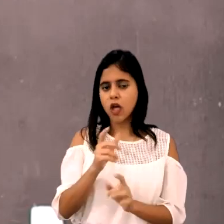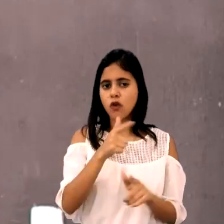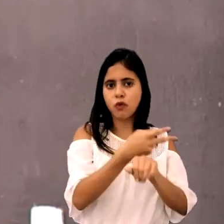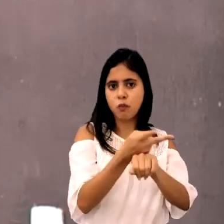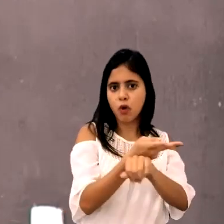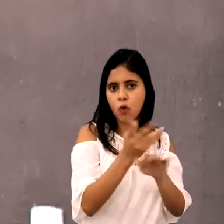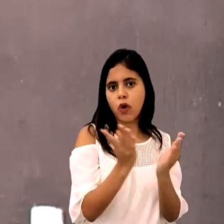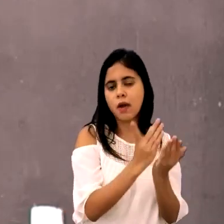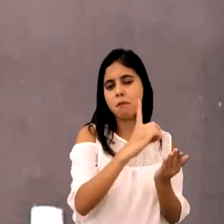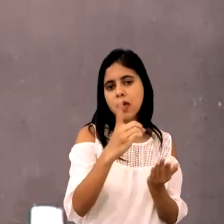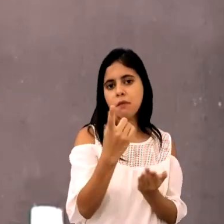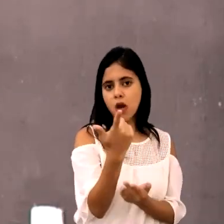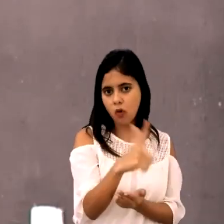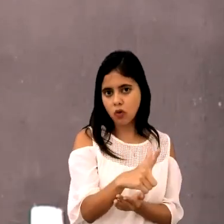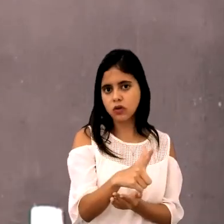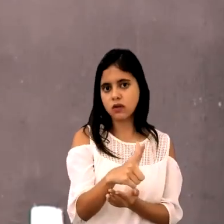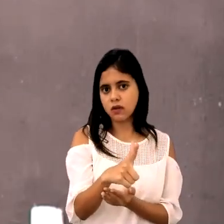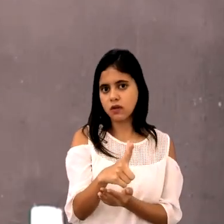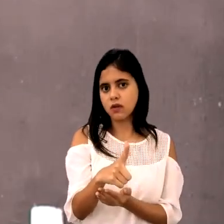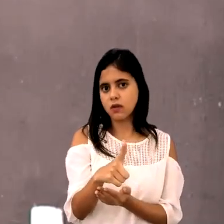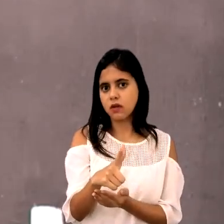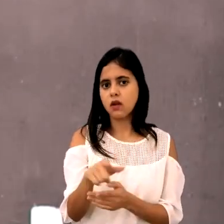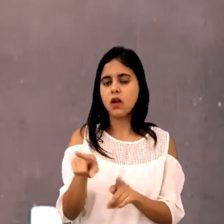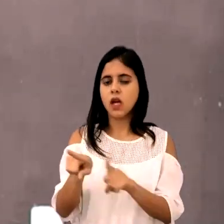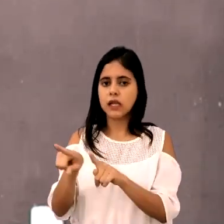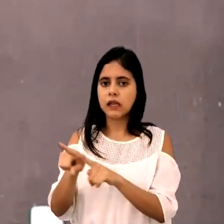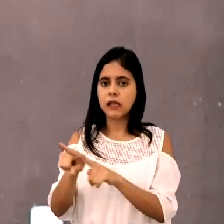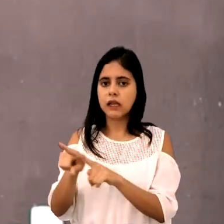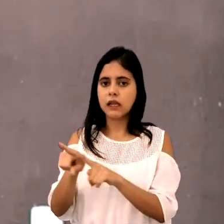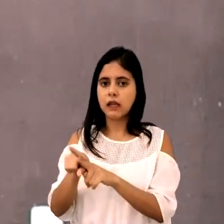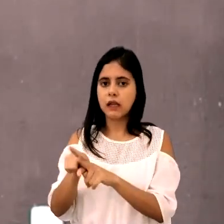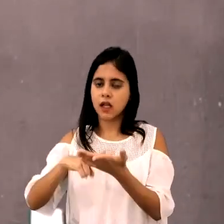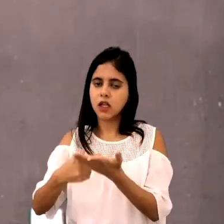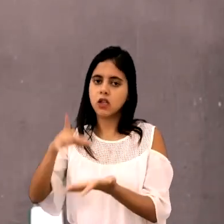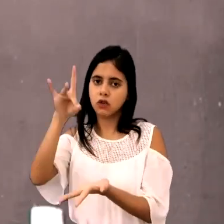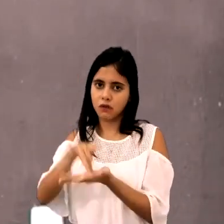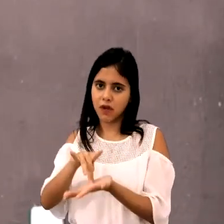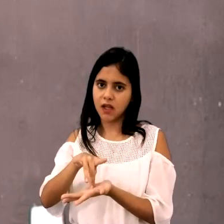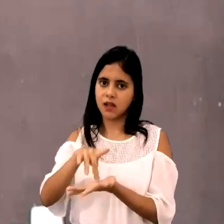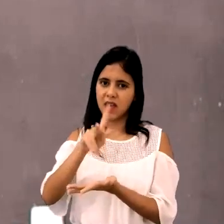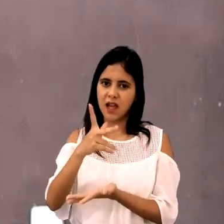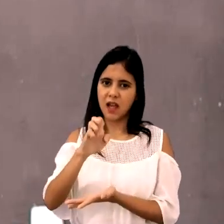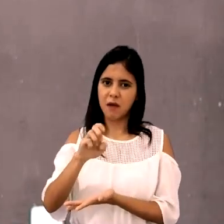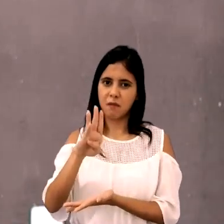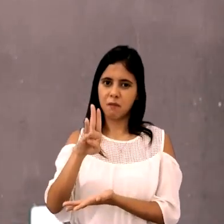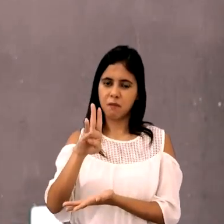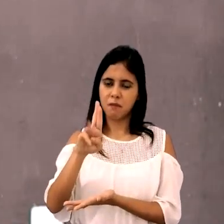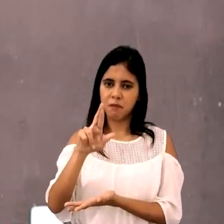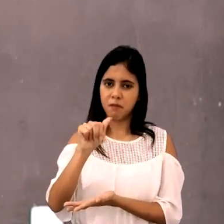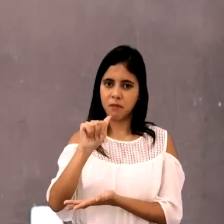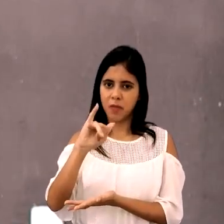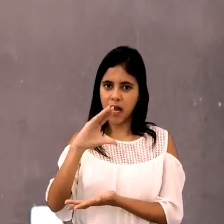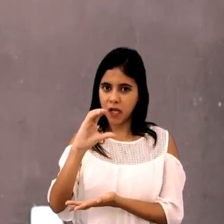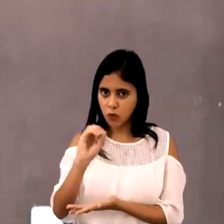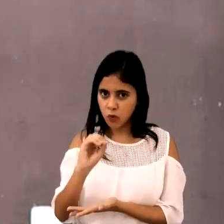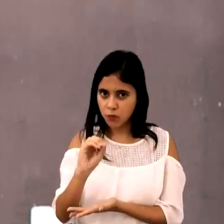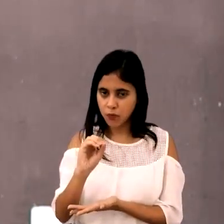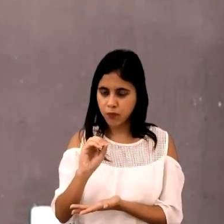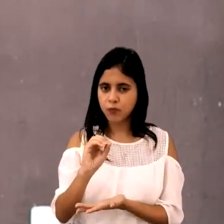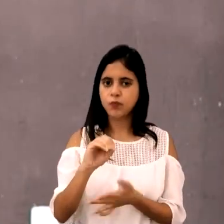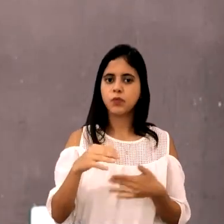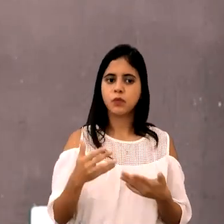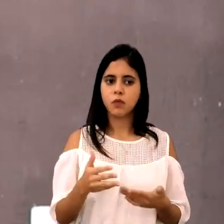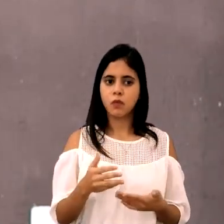outras traduções e conferi também no original, no hebraico. E o que realmente as